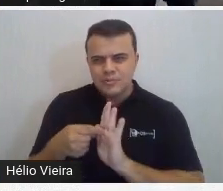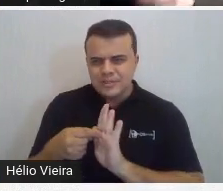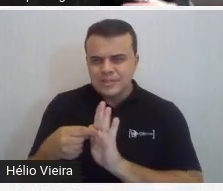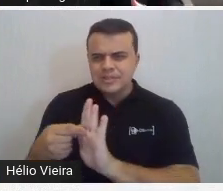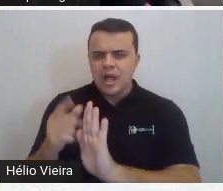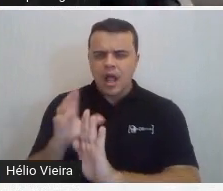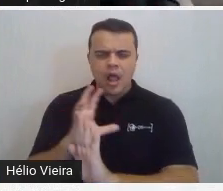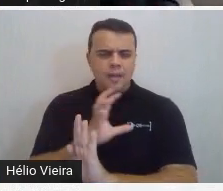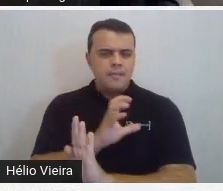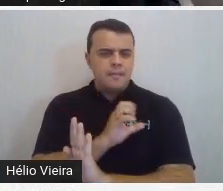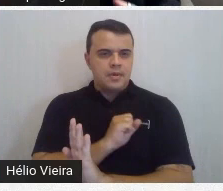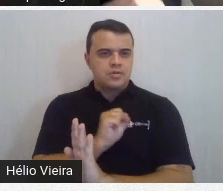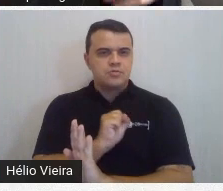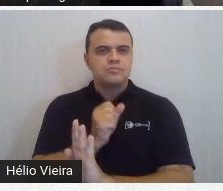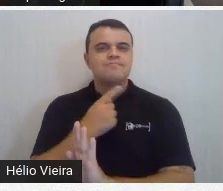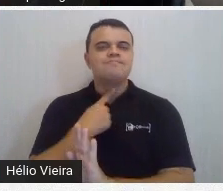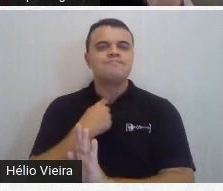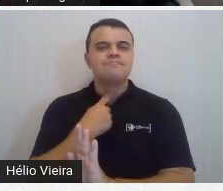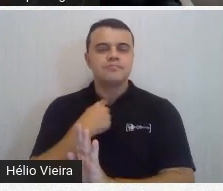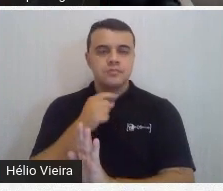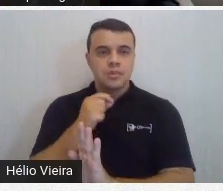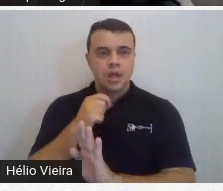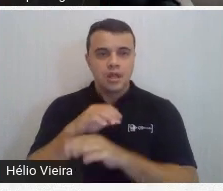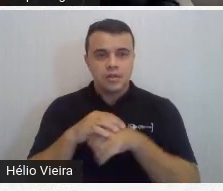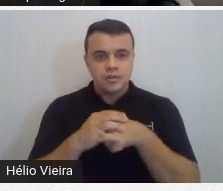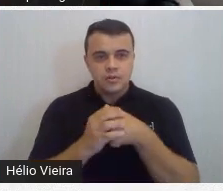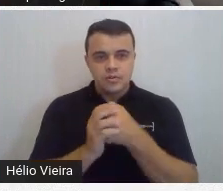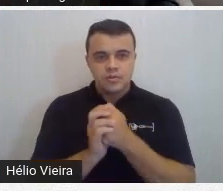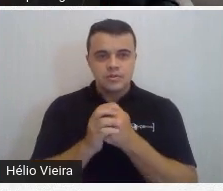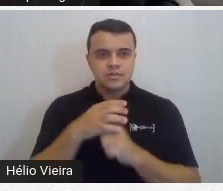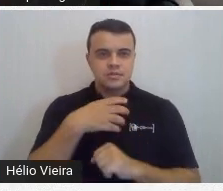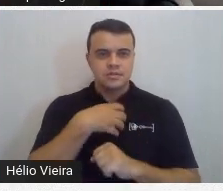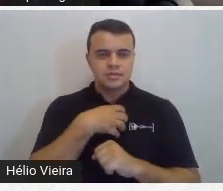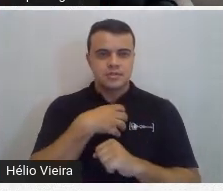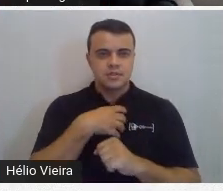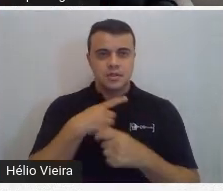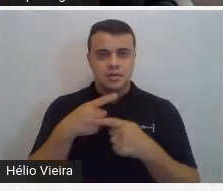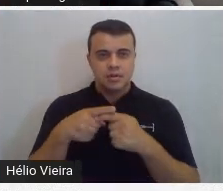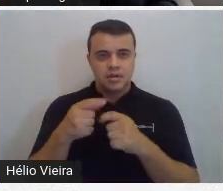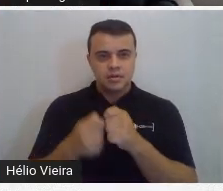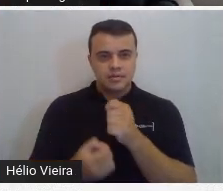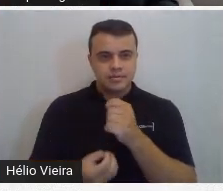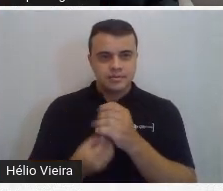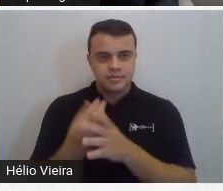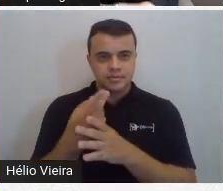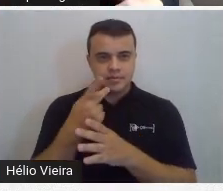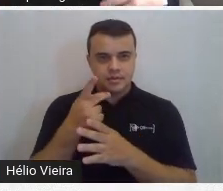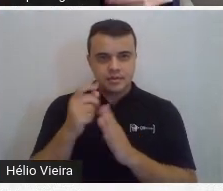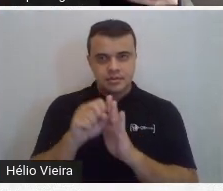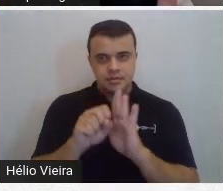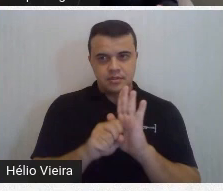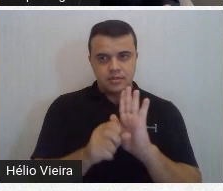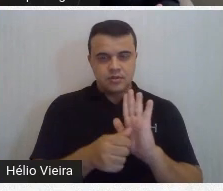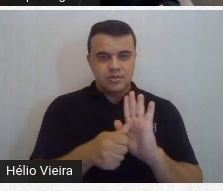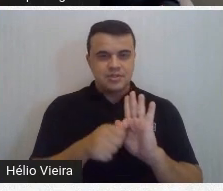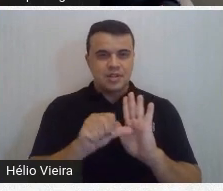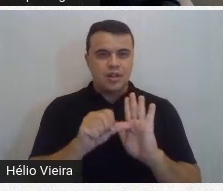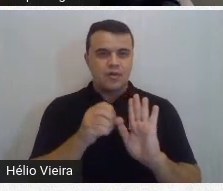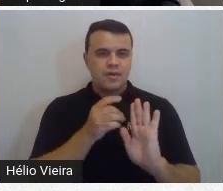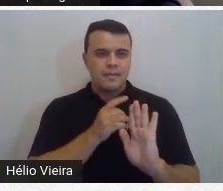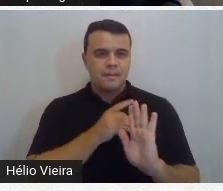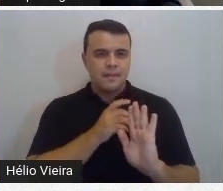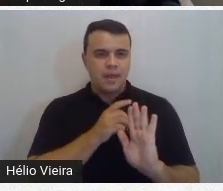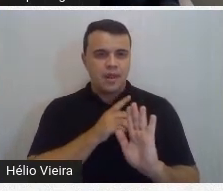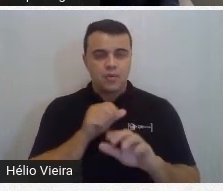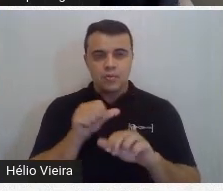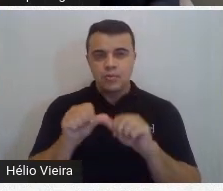paixões. Então, a angústia existencialista que surge aí no final do século XIX, aquele medo de